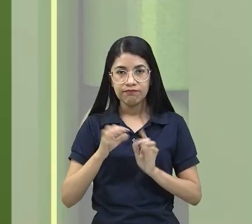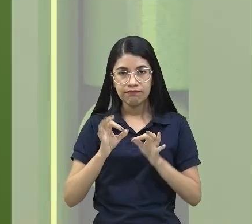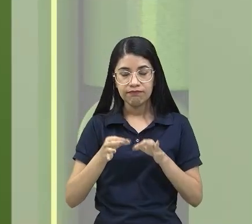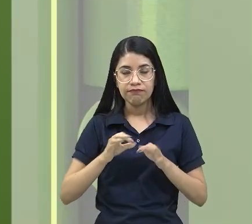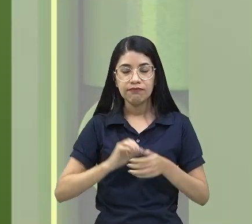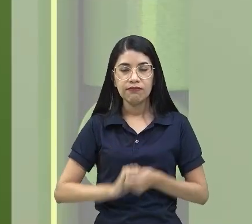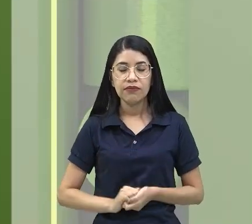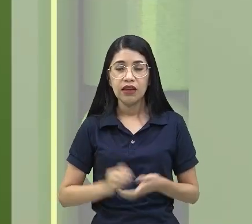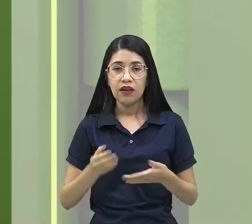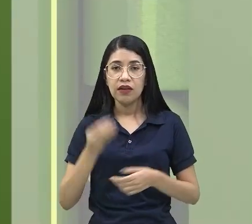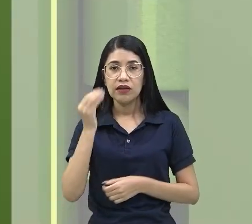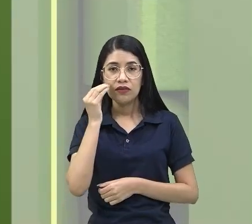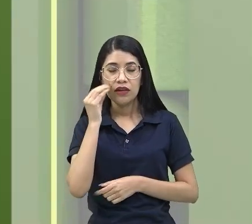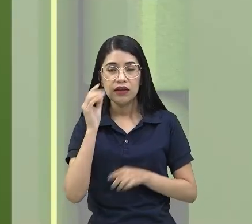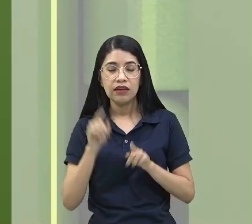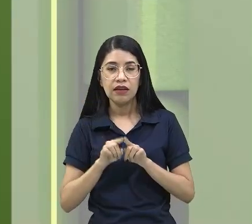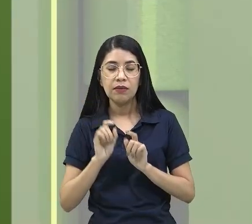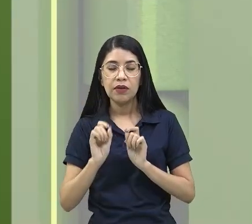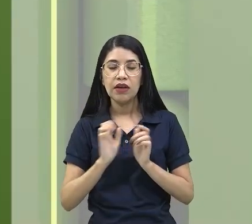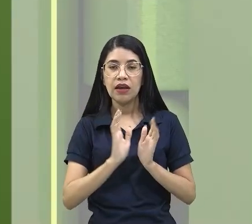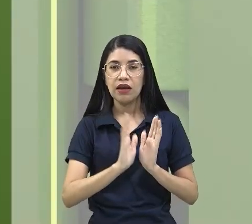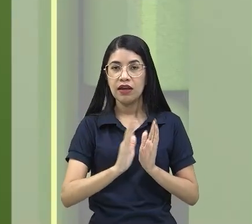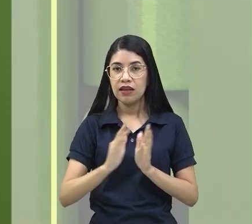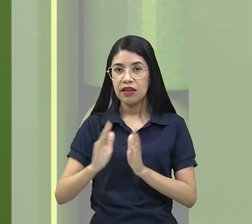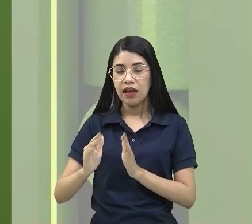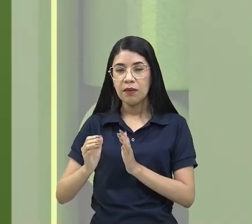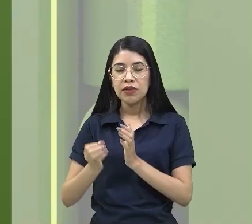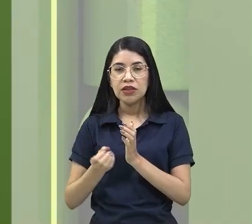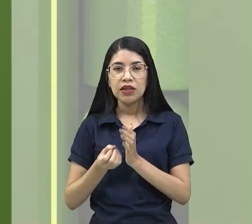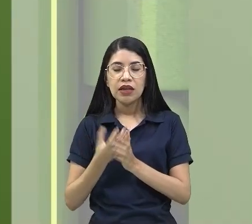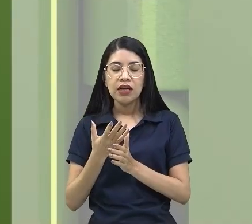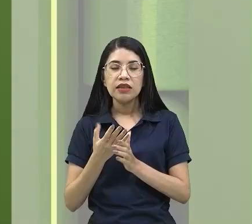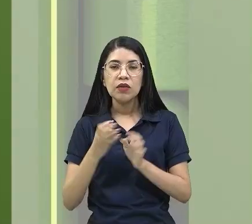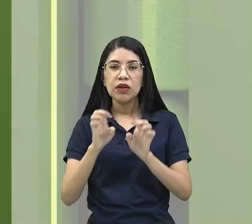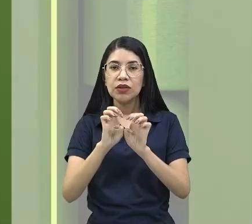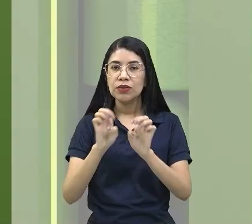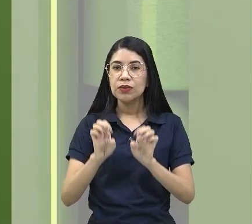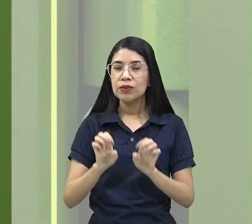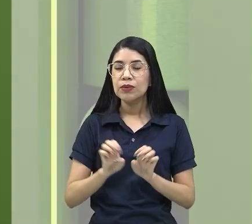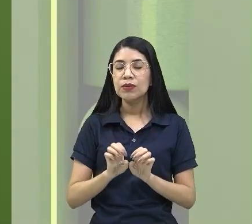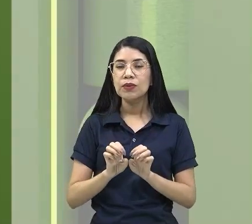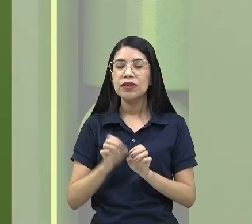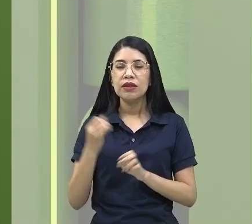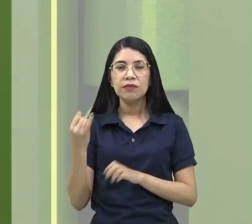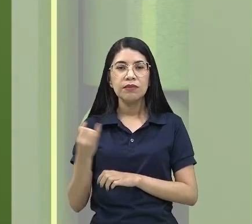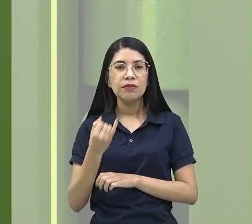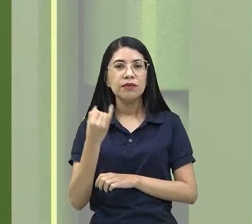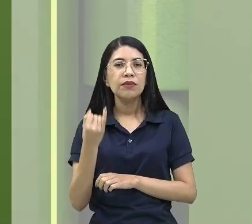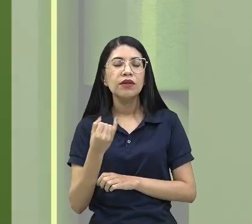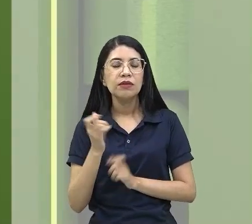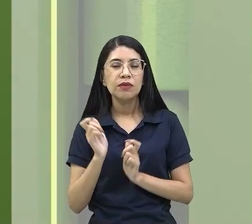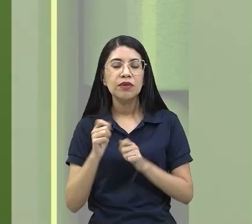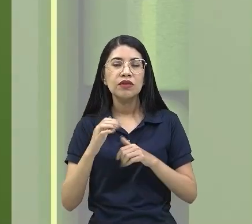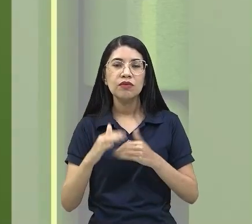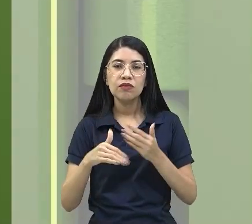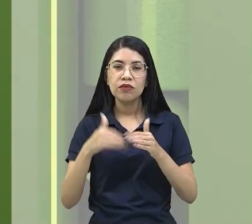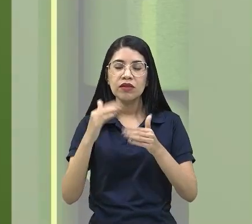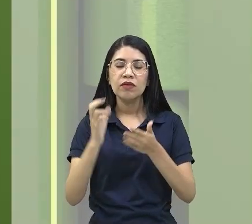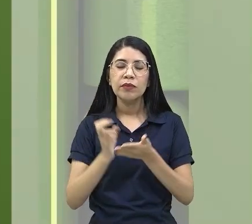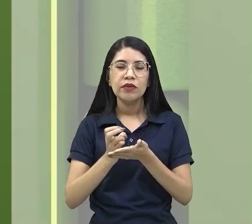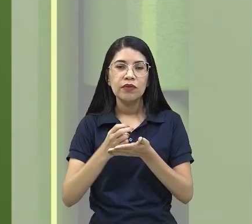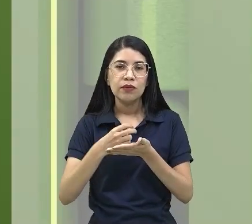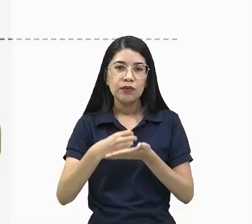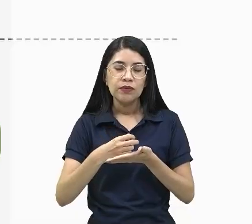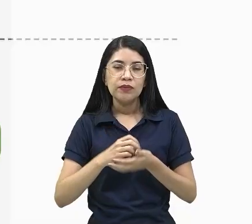nós vamos ver, então, as etapas de formação dessa estrutura tão importante que garante, né, o desenvolvimento e crescimento